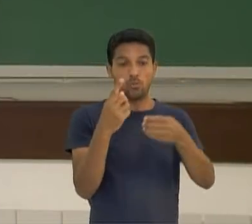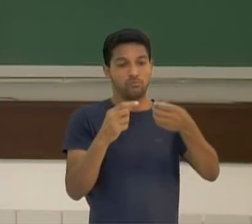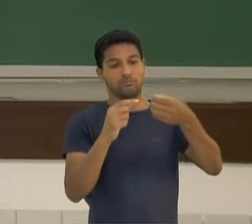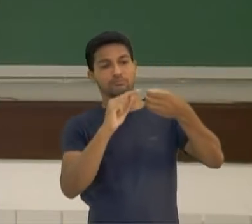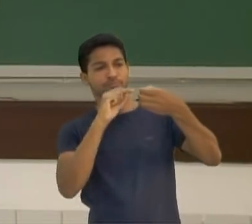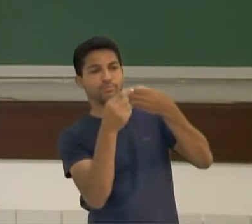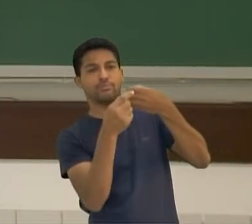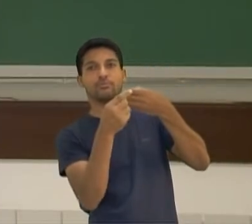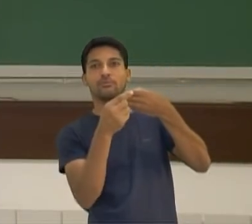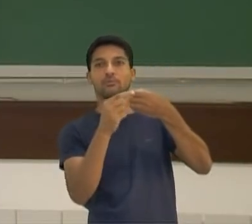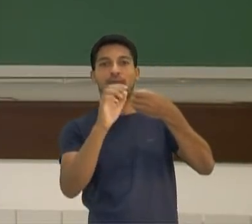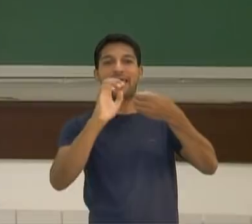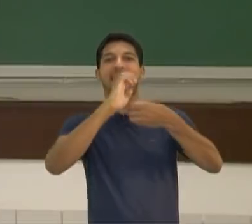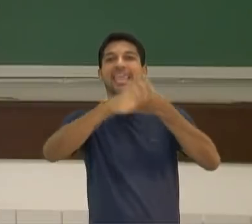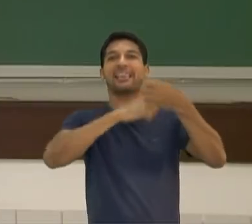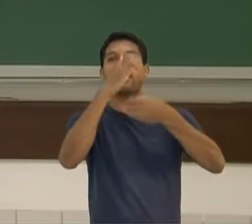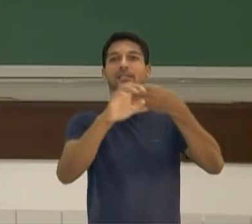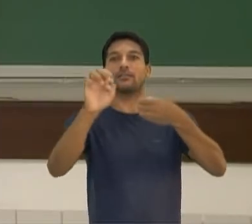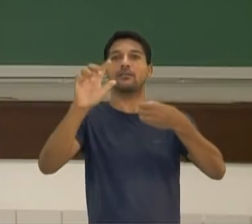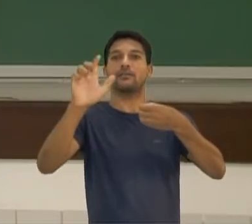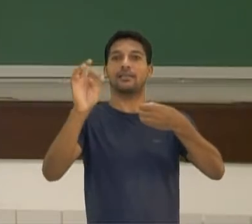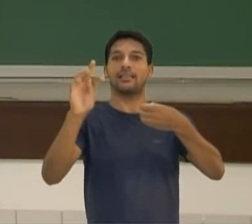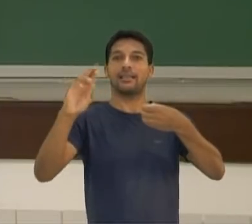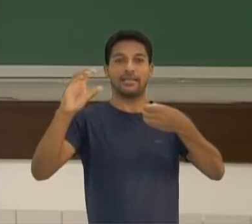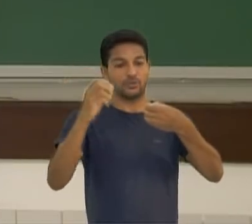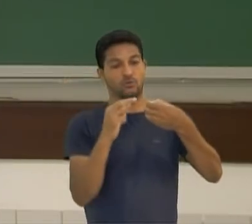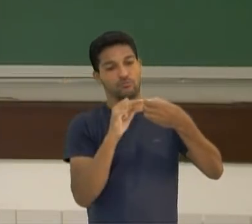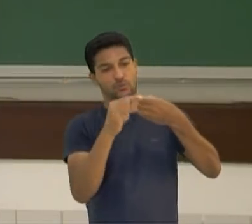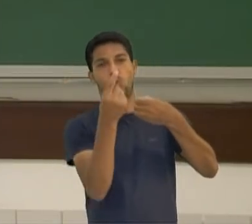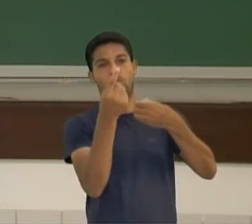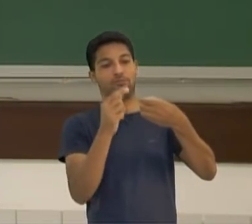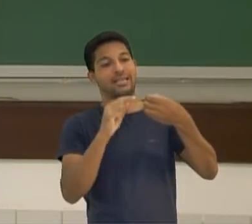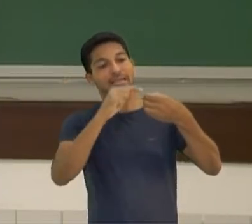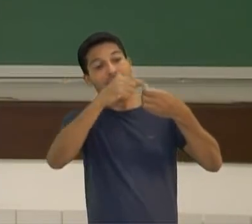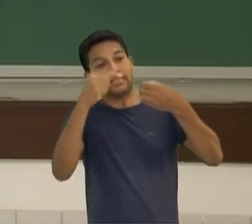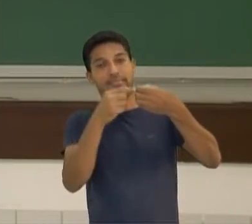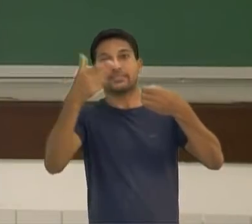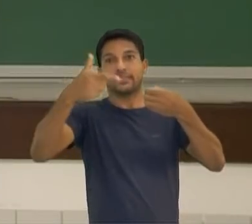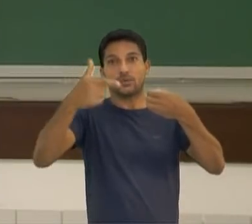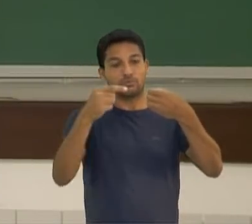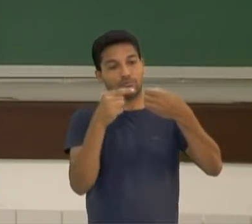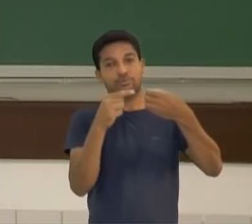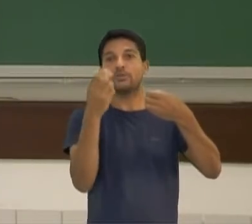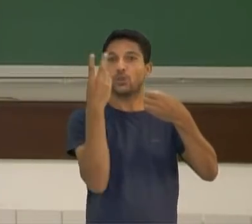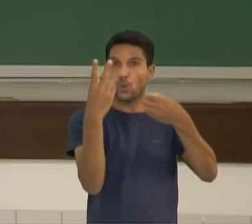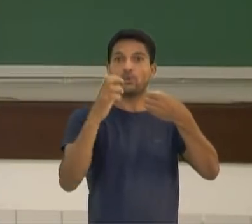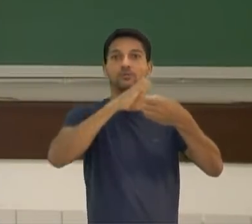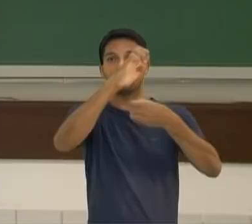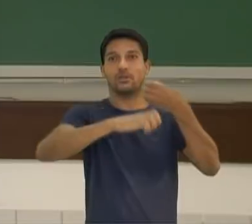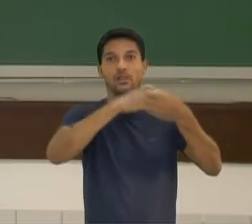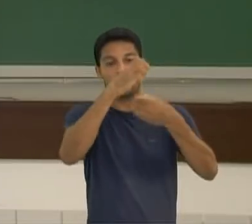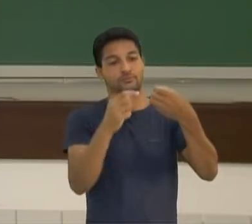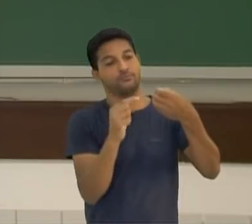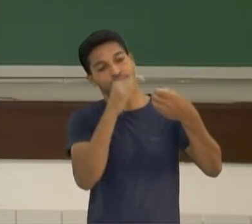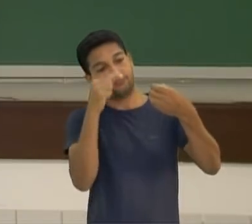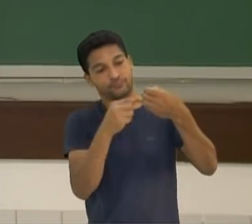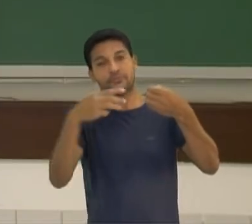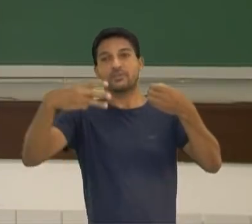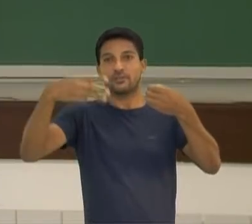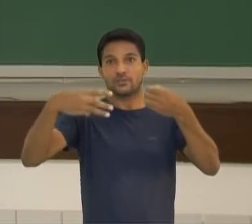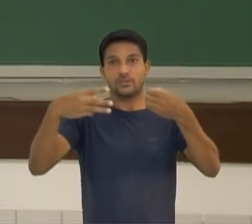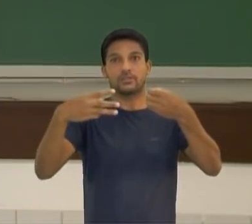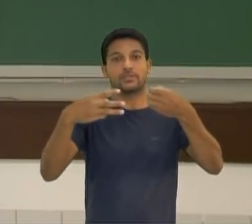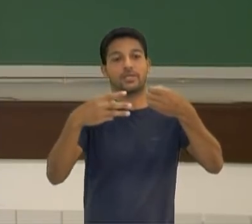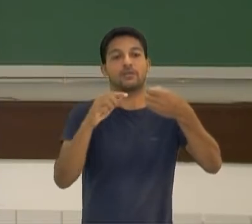químico que está no segundo período possui 2 camadas eletrônicas. O elemento que está no terceiro período possui 3